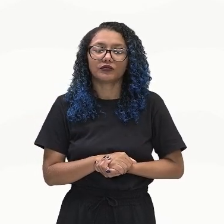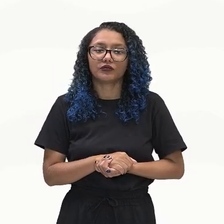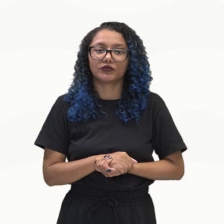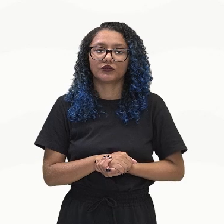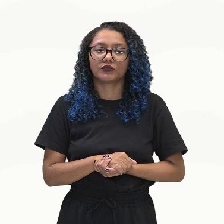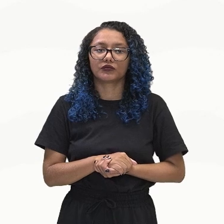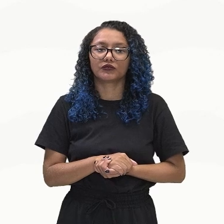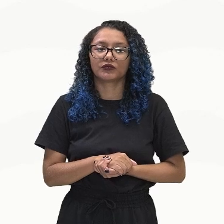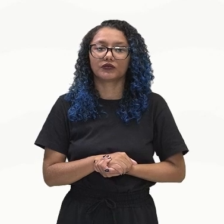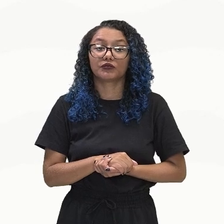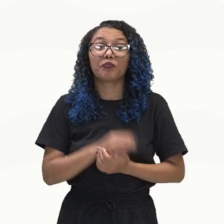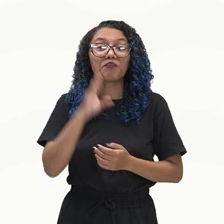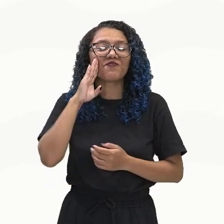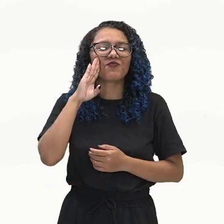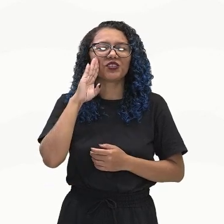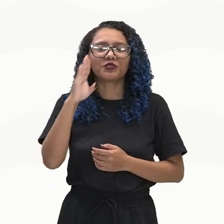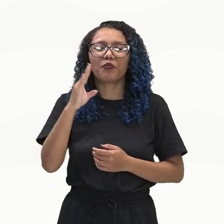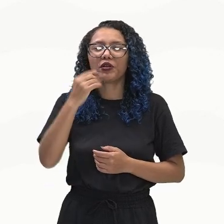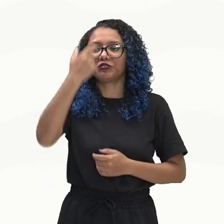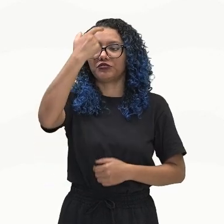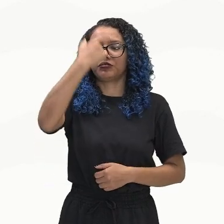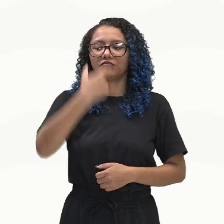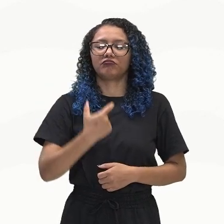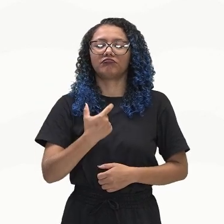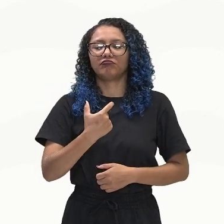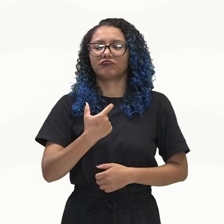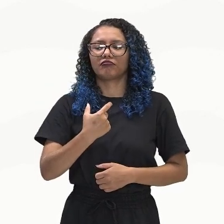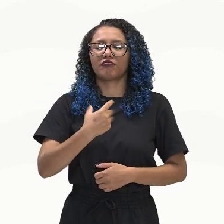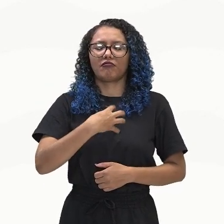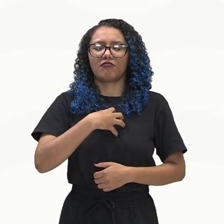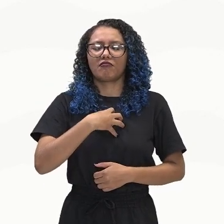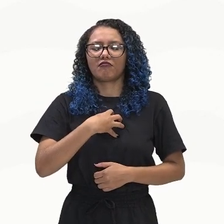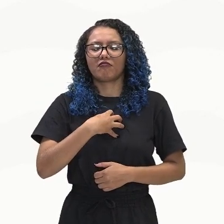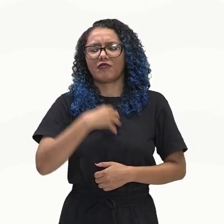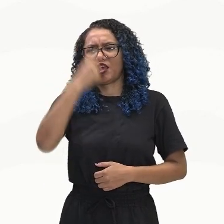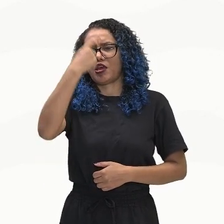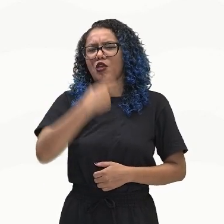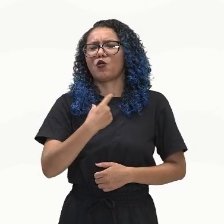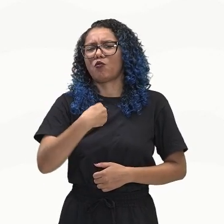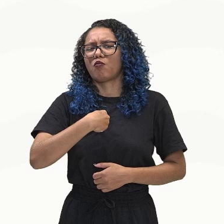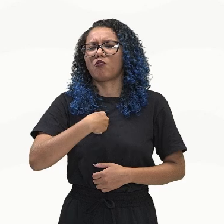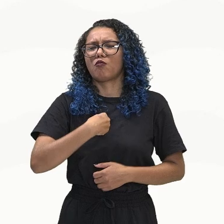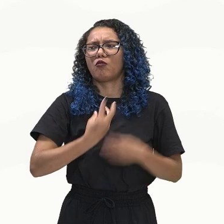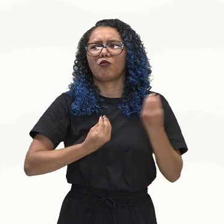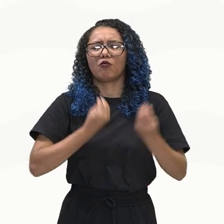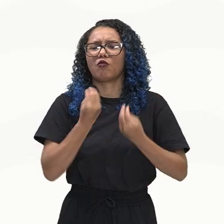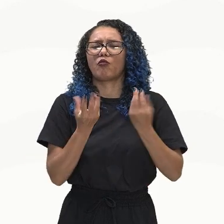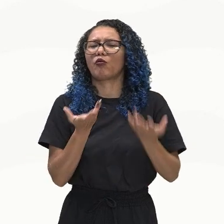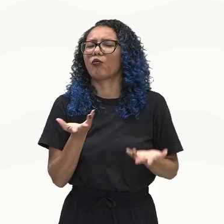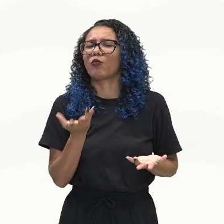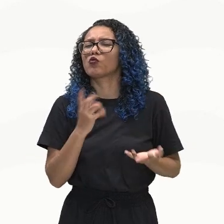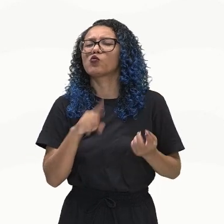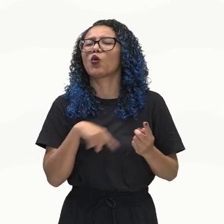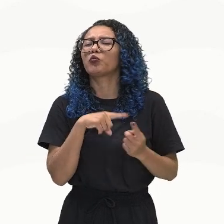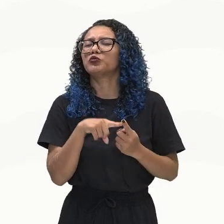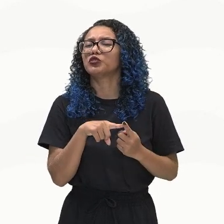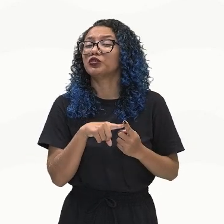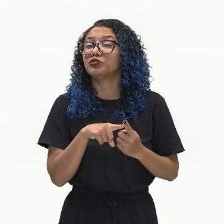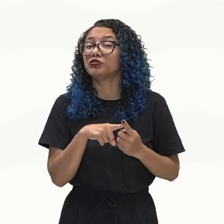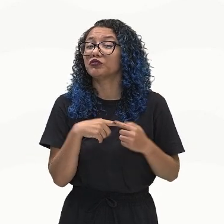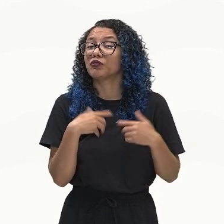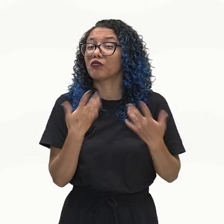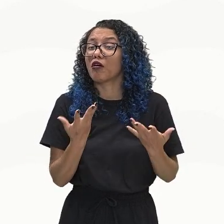sobre quem você é, com o objetivo de o quê? Encontrar o